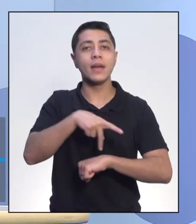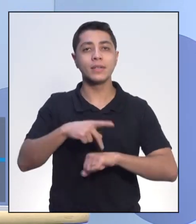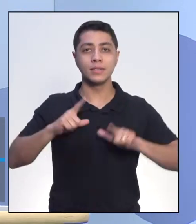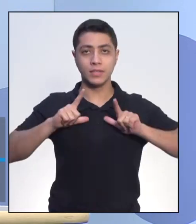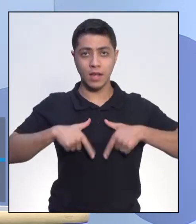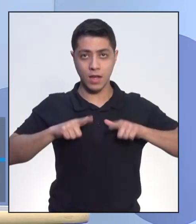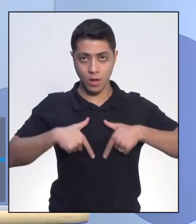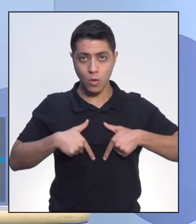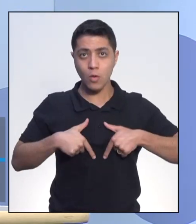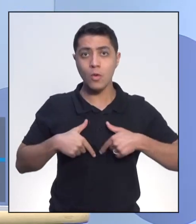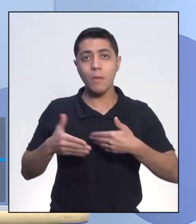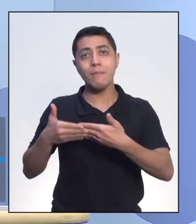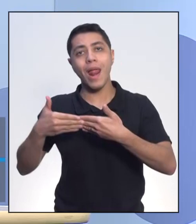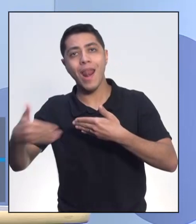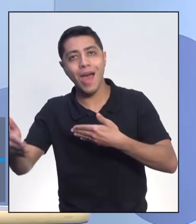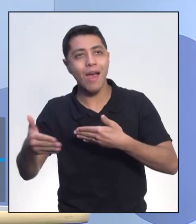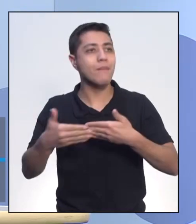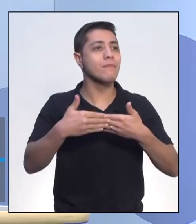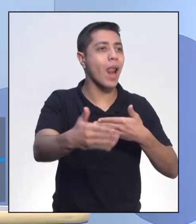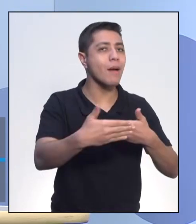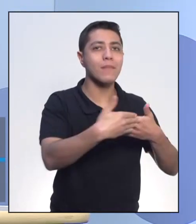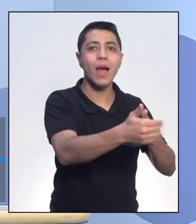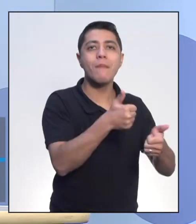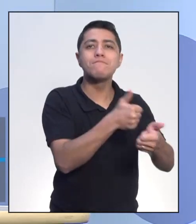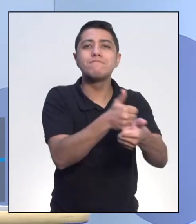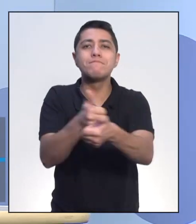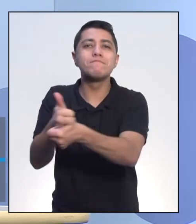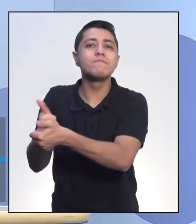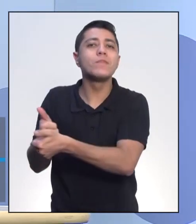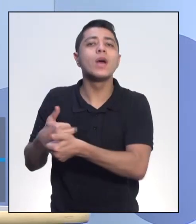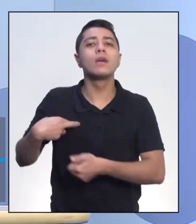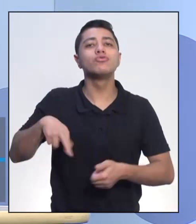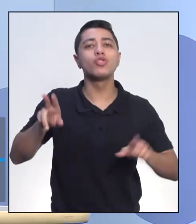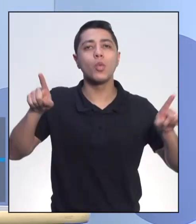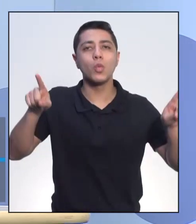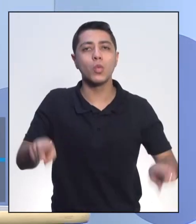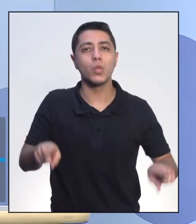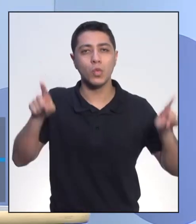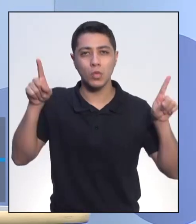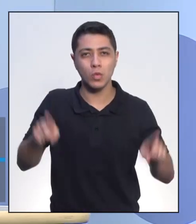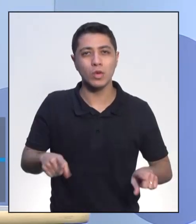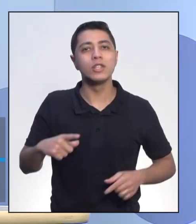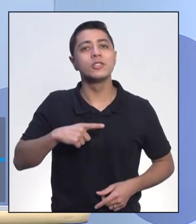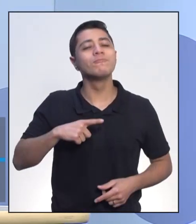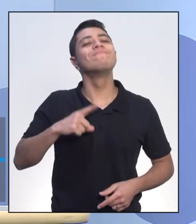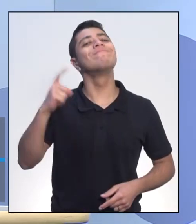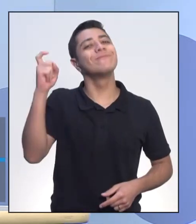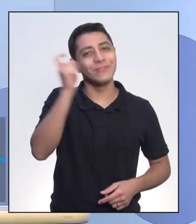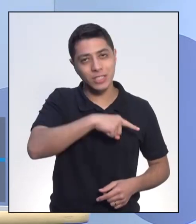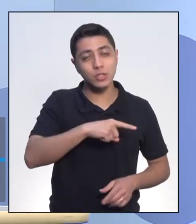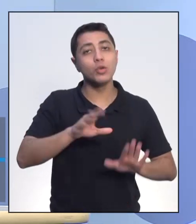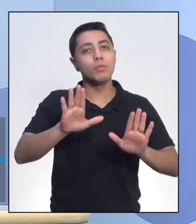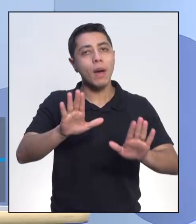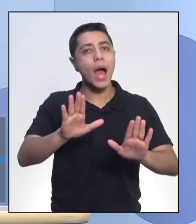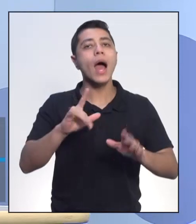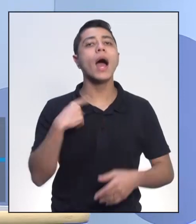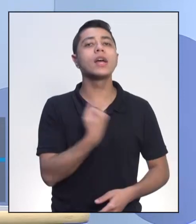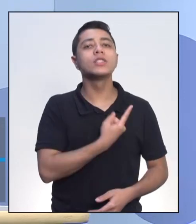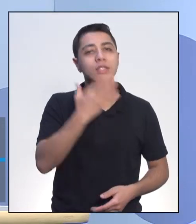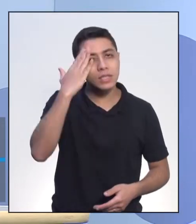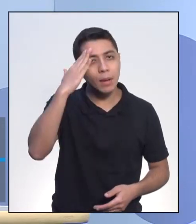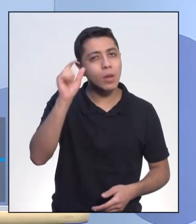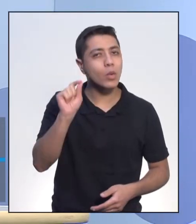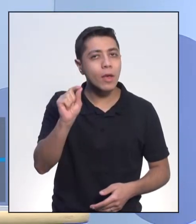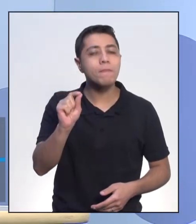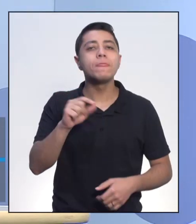bem complicado para eles também. Mas a gente sabe que os Estados Unidos, né, dá uma cobertura ali para o